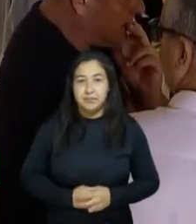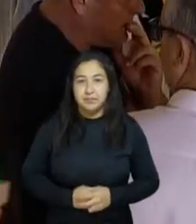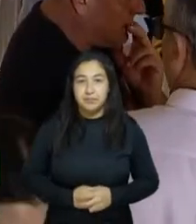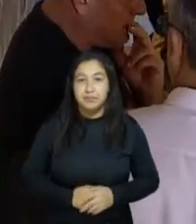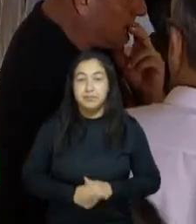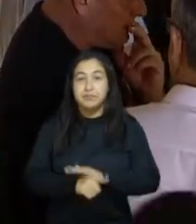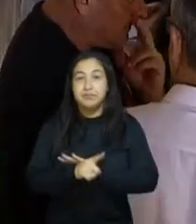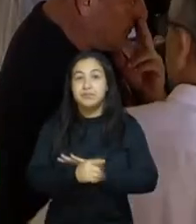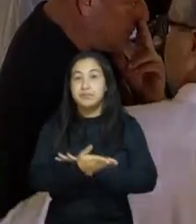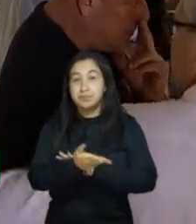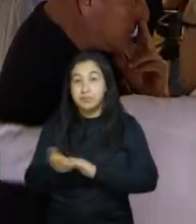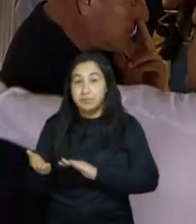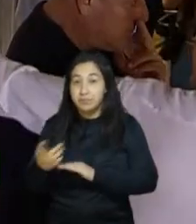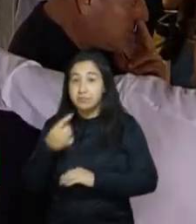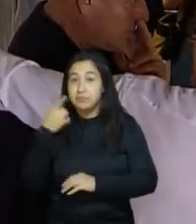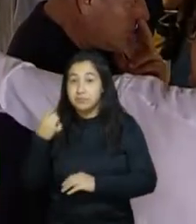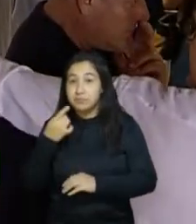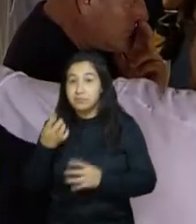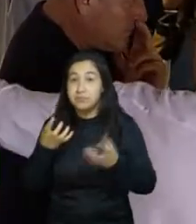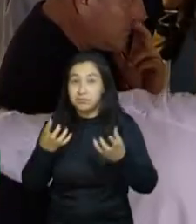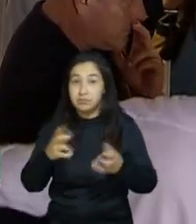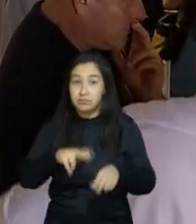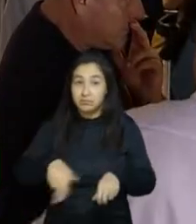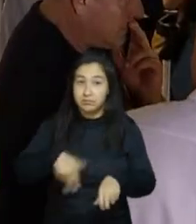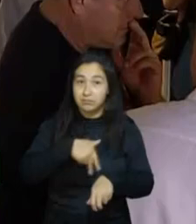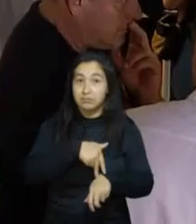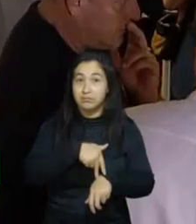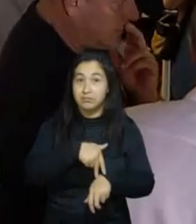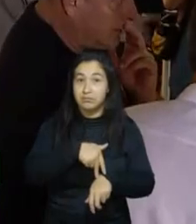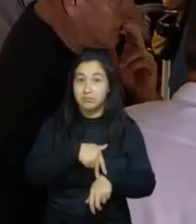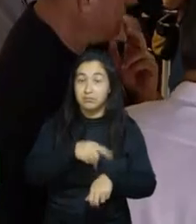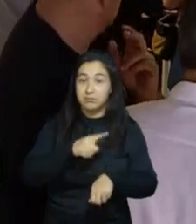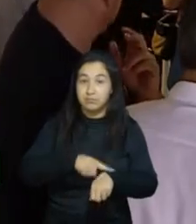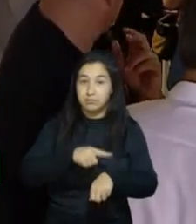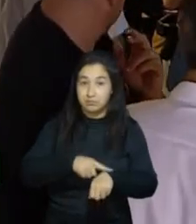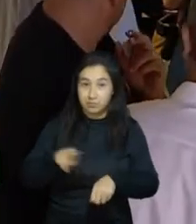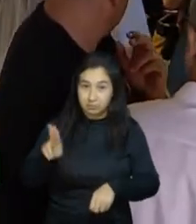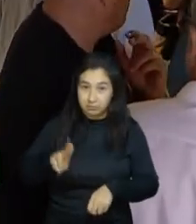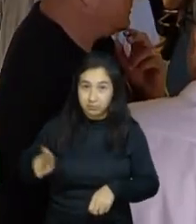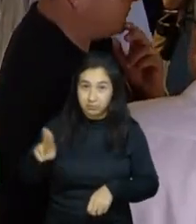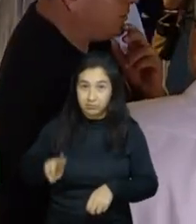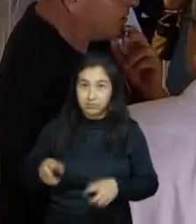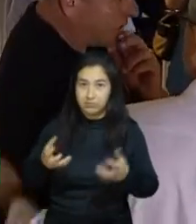Consulto se algum deputado do PL quer fazer a complementação do tempo destinado ao partido.